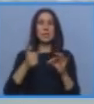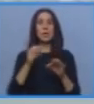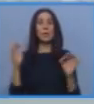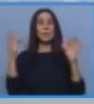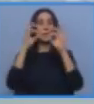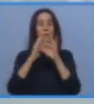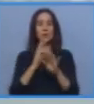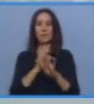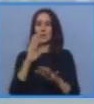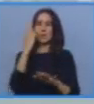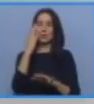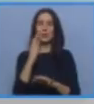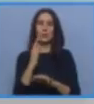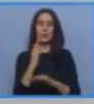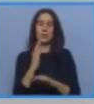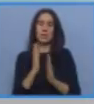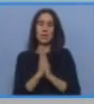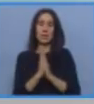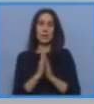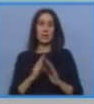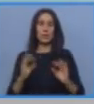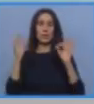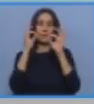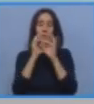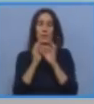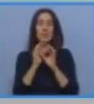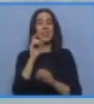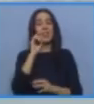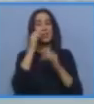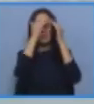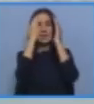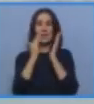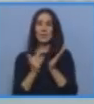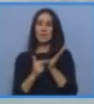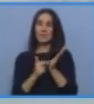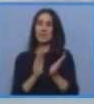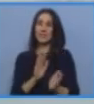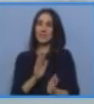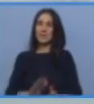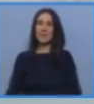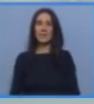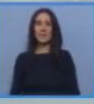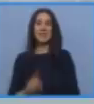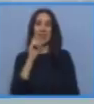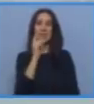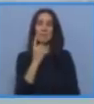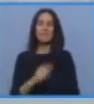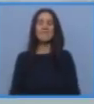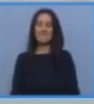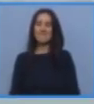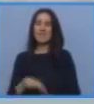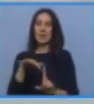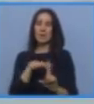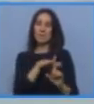Igreja, é a festa do Espírito. E Maria lá estava à espera dele. Também era uma das que estava. Juntamente com os apóstolos. Com